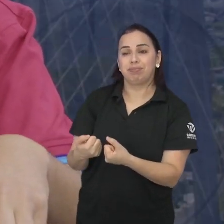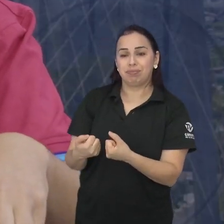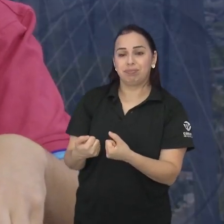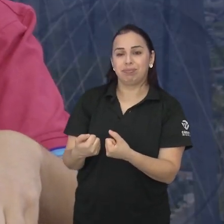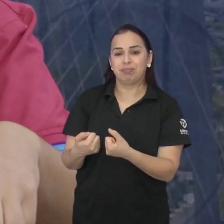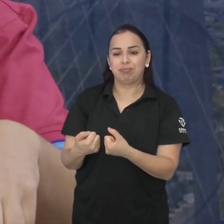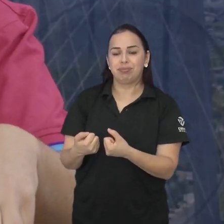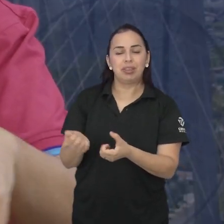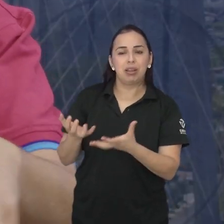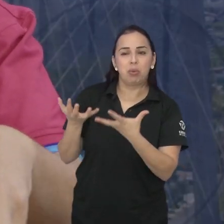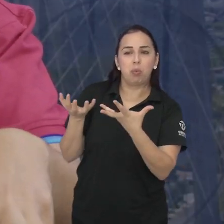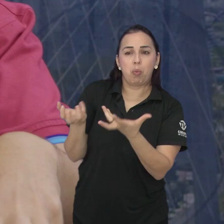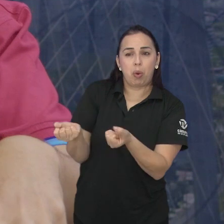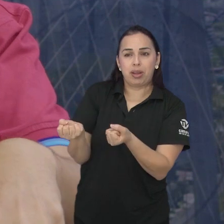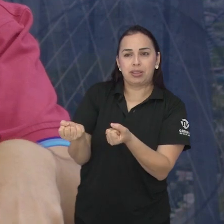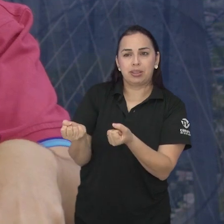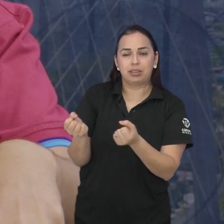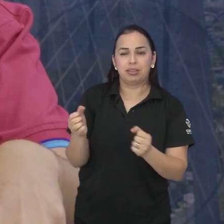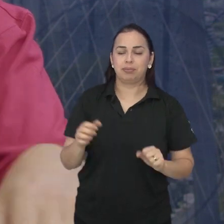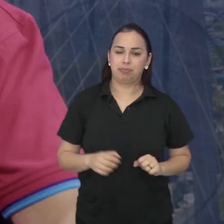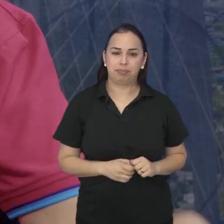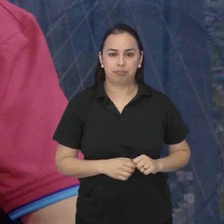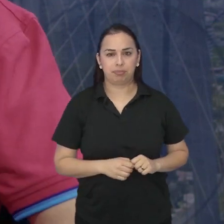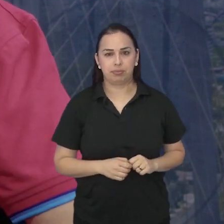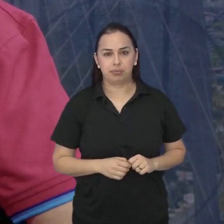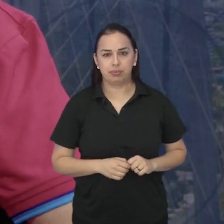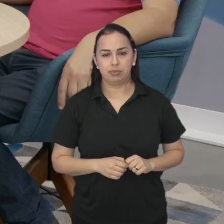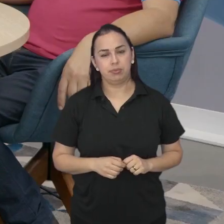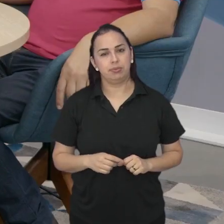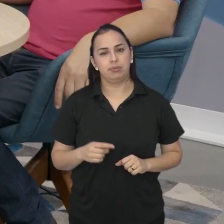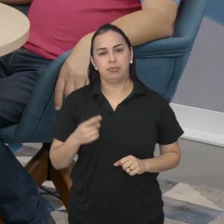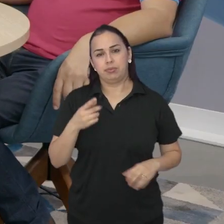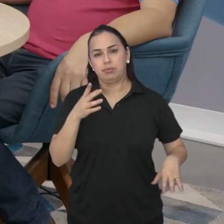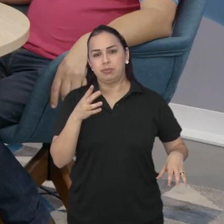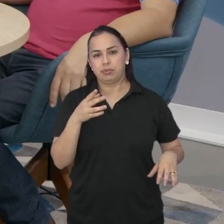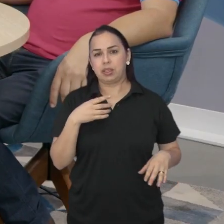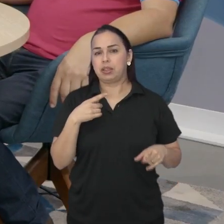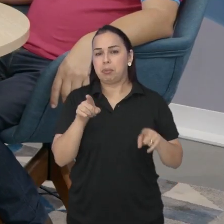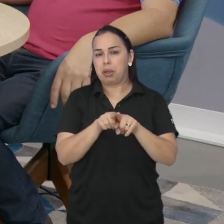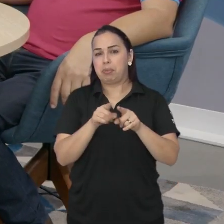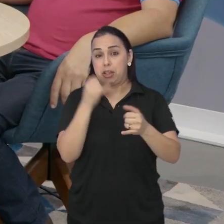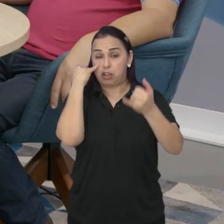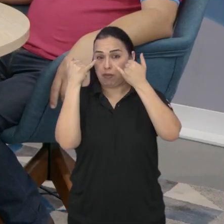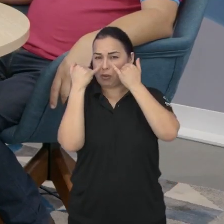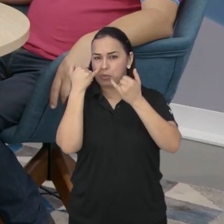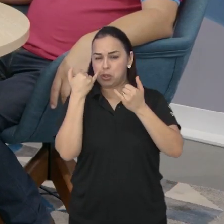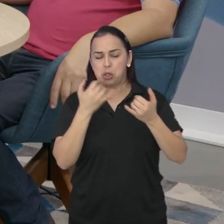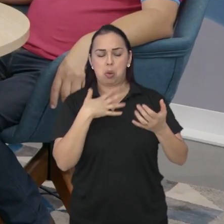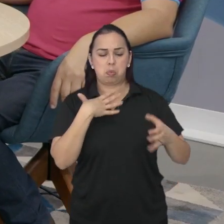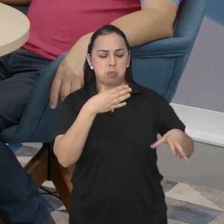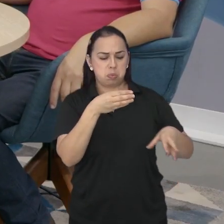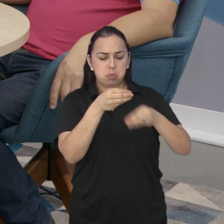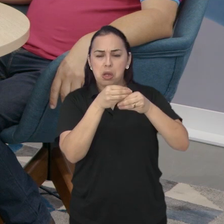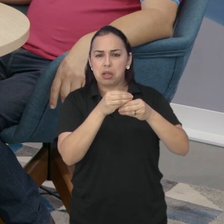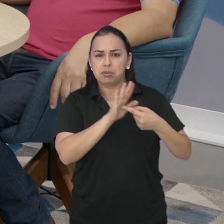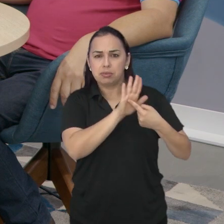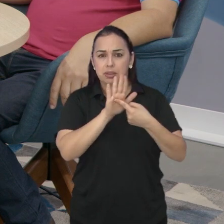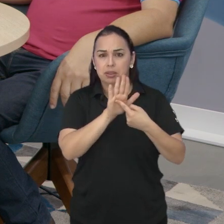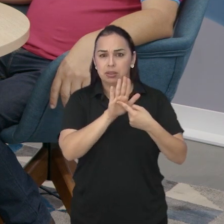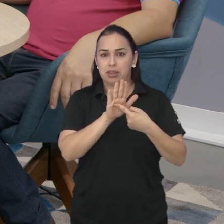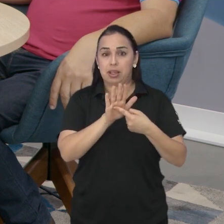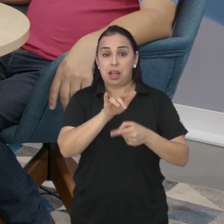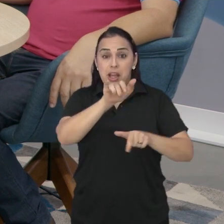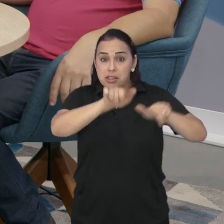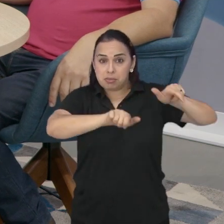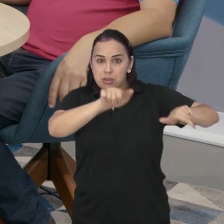com aquele sistema. Não se encaixa. E só a gente pegar também os dados mostram, você falando da escravatura, a